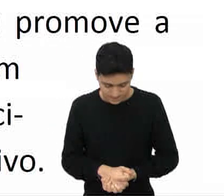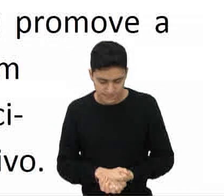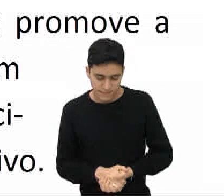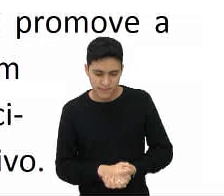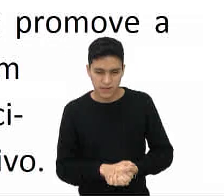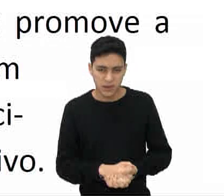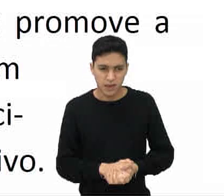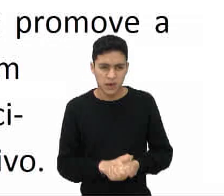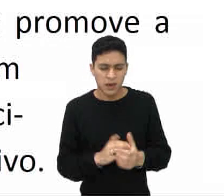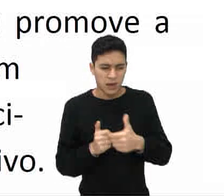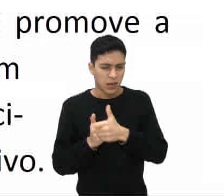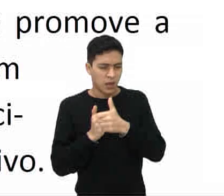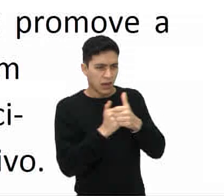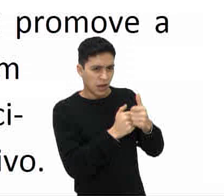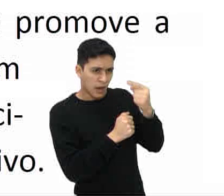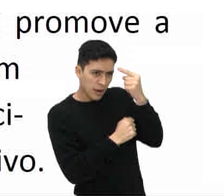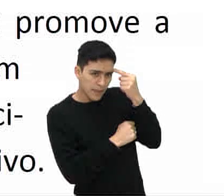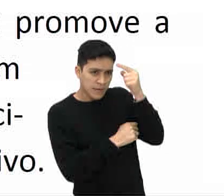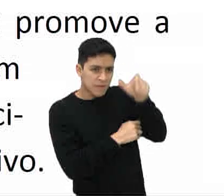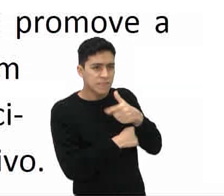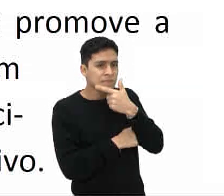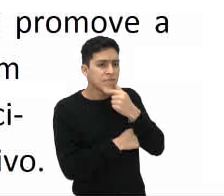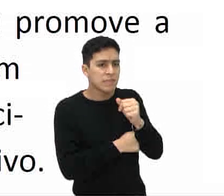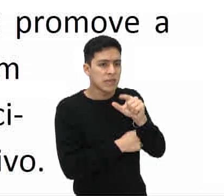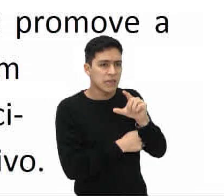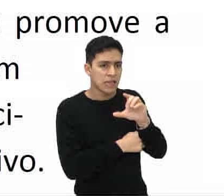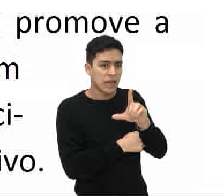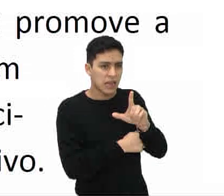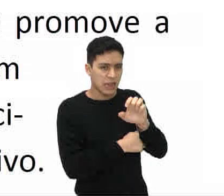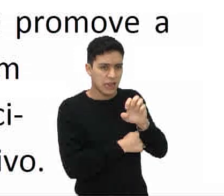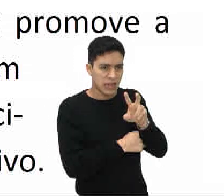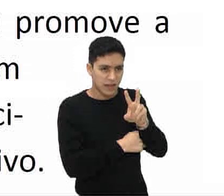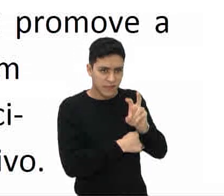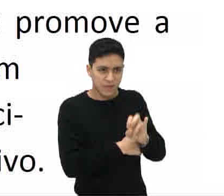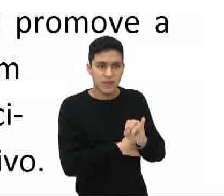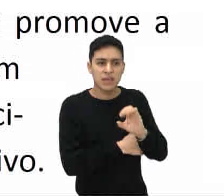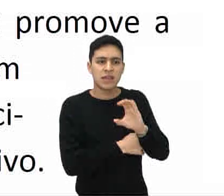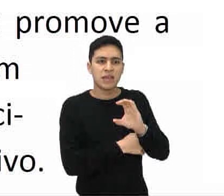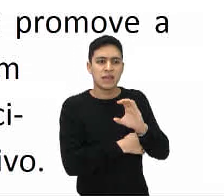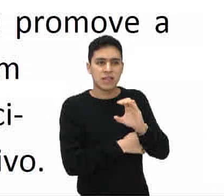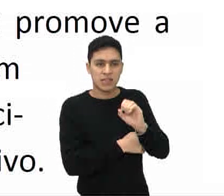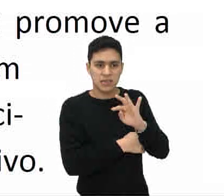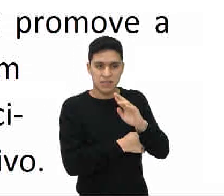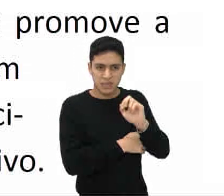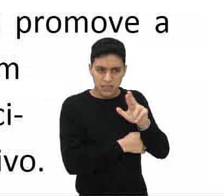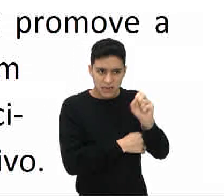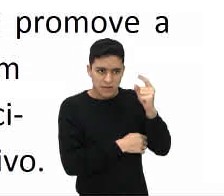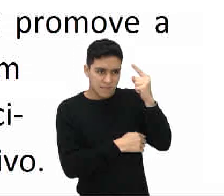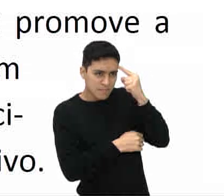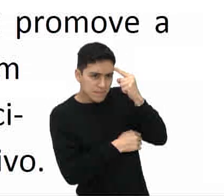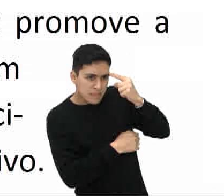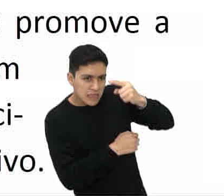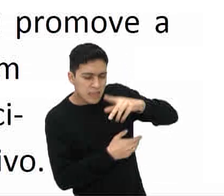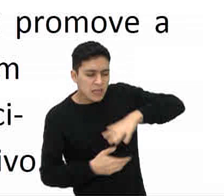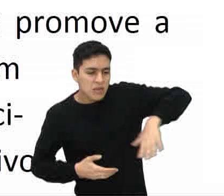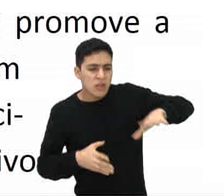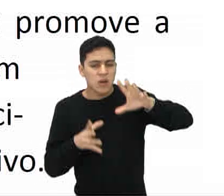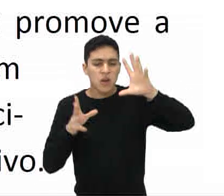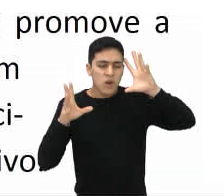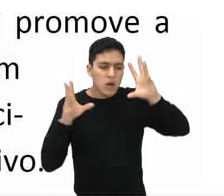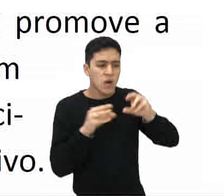Segundo o pensamento de Claude Lévi-Strauss, a interpretação adequada do coletivo ocorre por meio